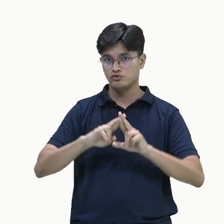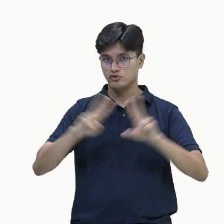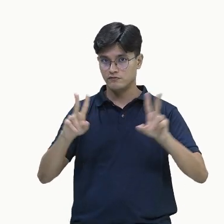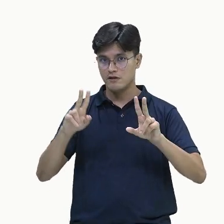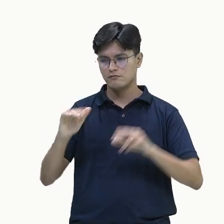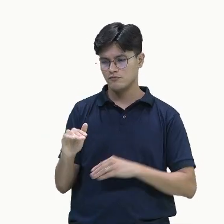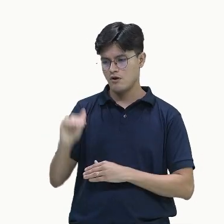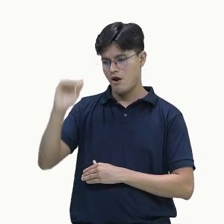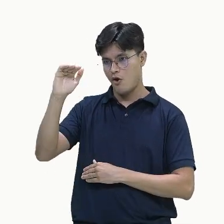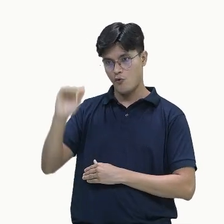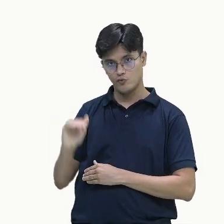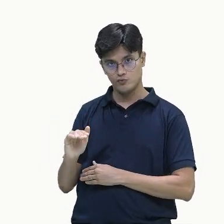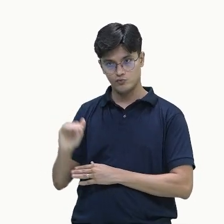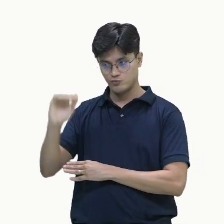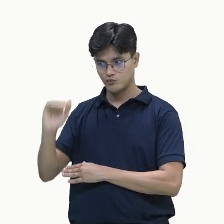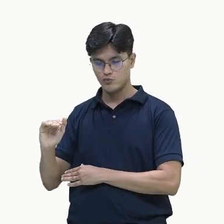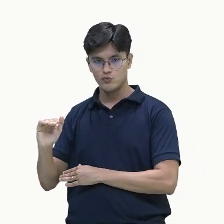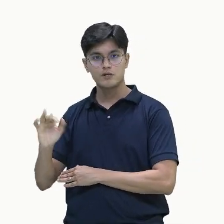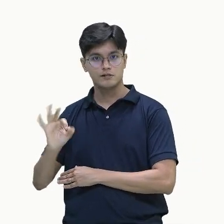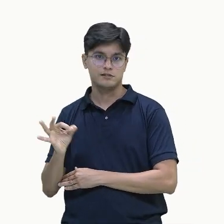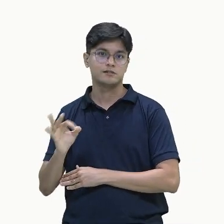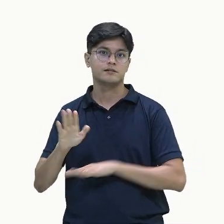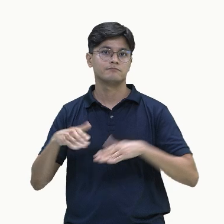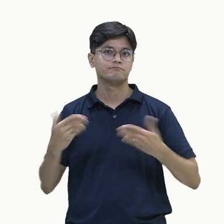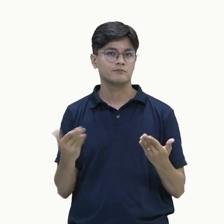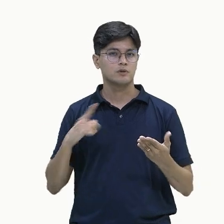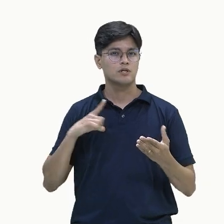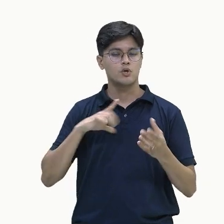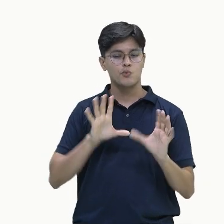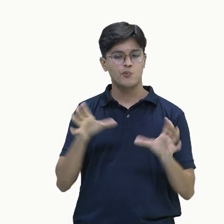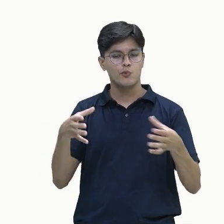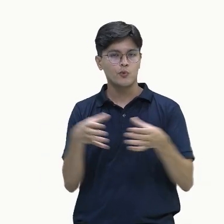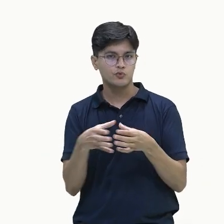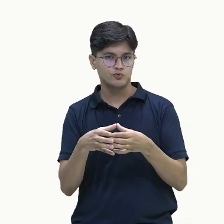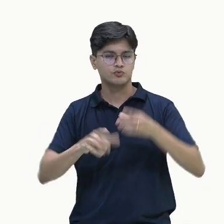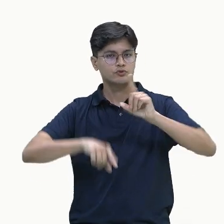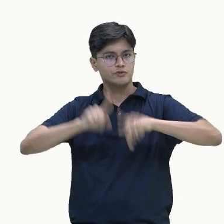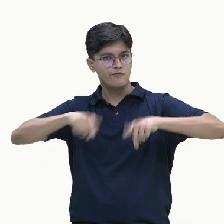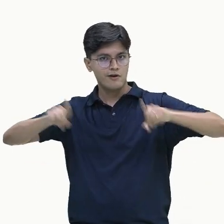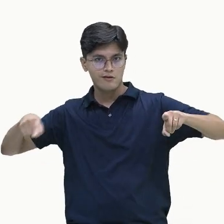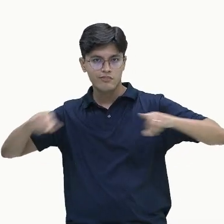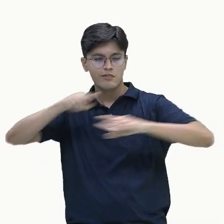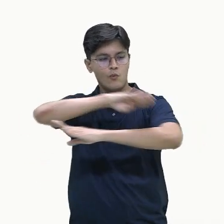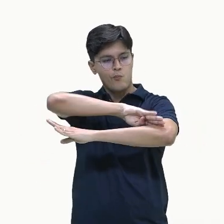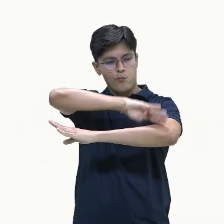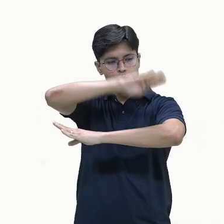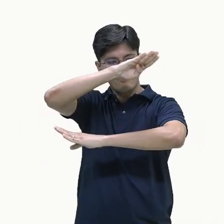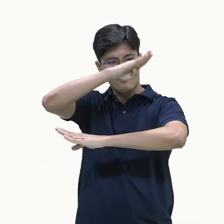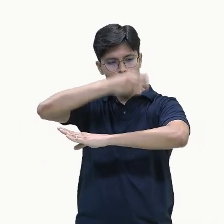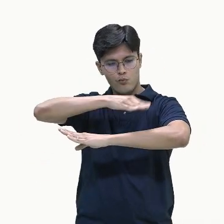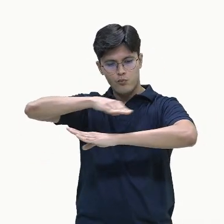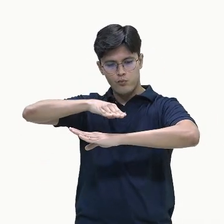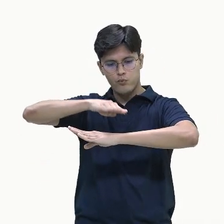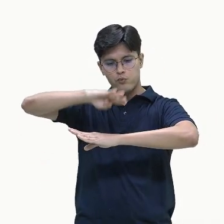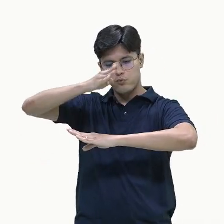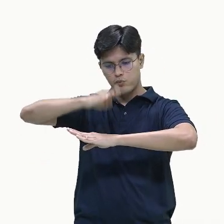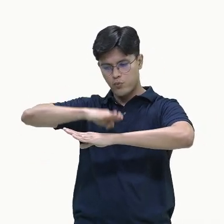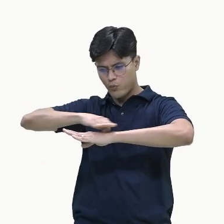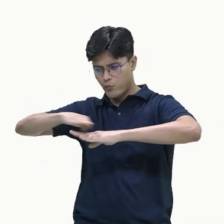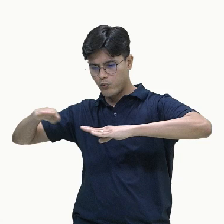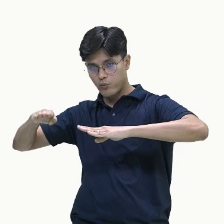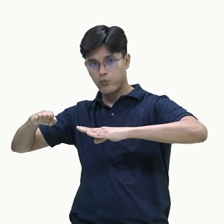gente, de formas aí de partes planas, partes mais elevadas, as áreas mais baixas, nós vamos